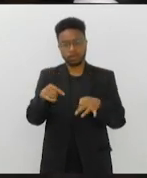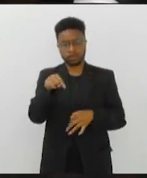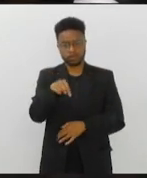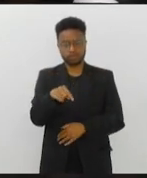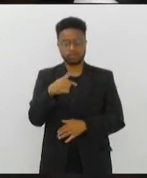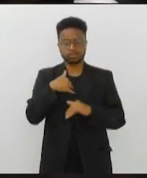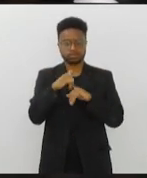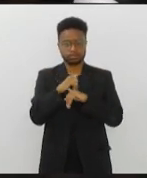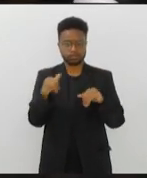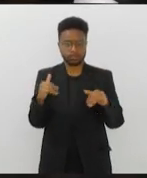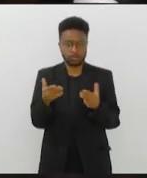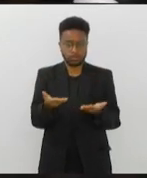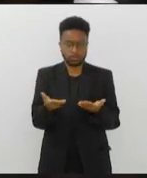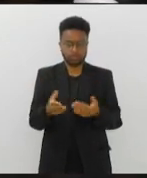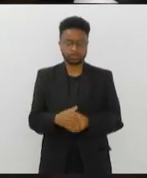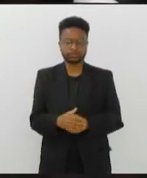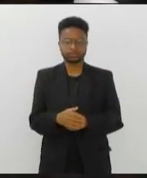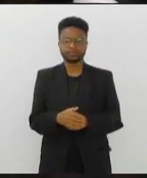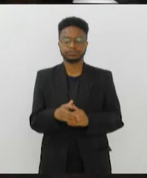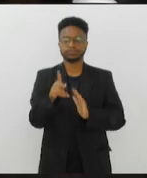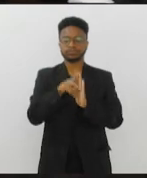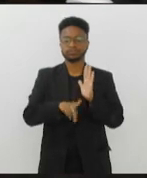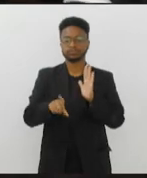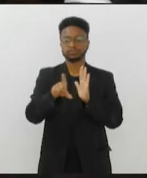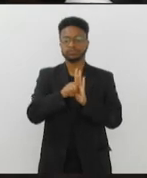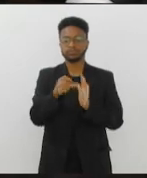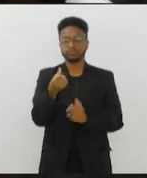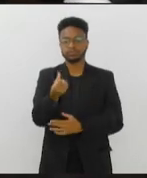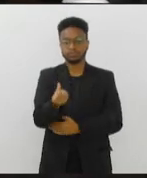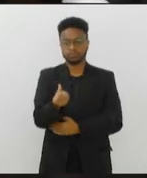Anuncio projeto de lei número